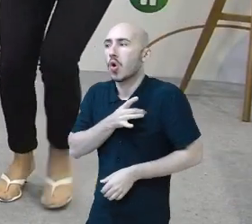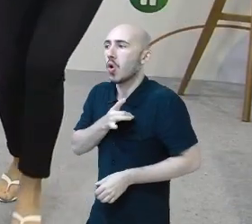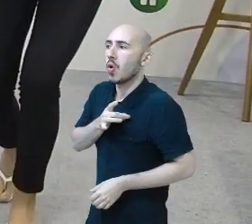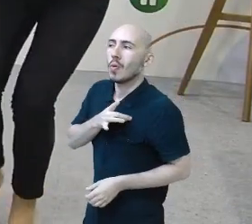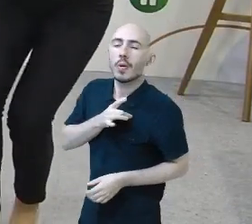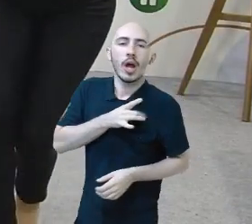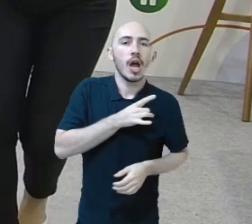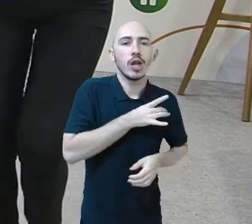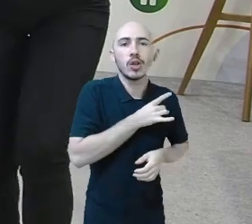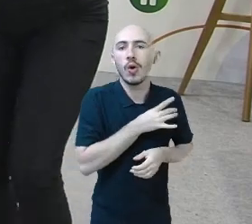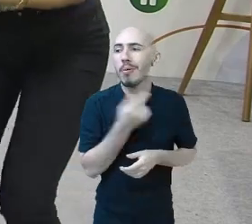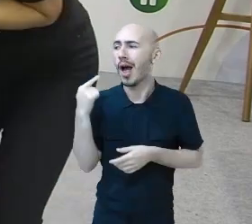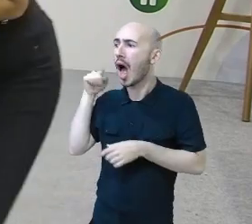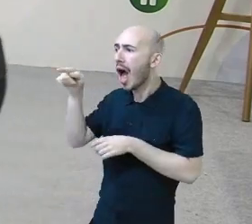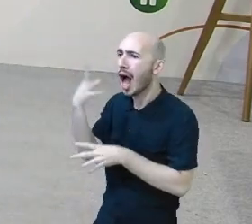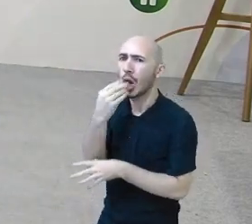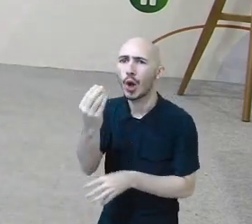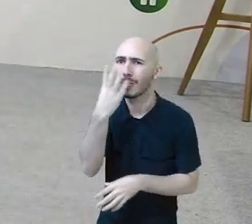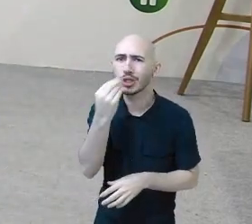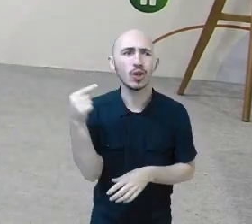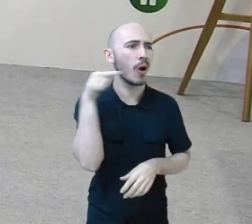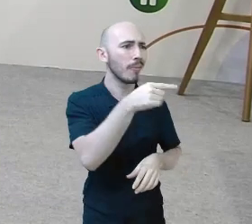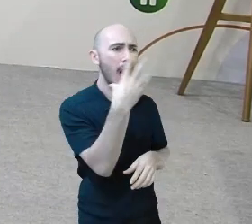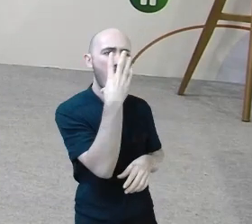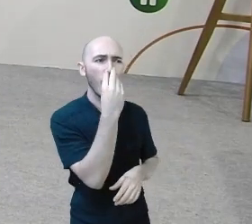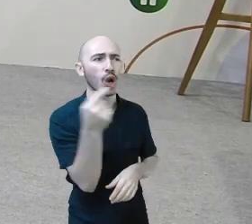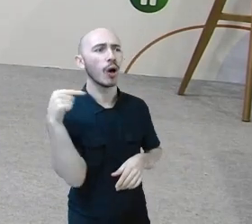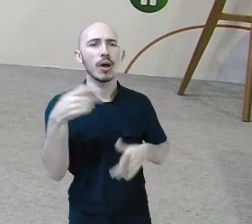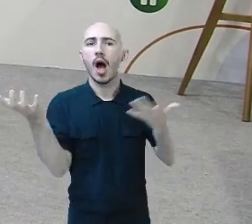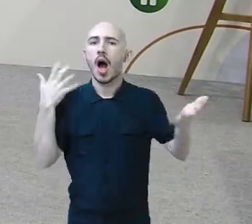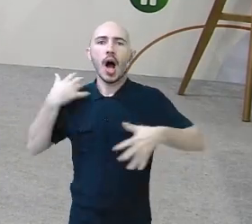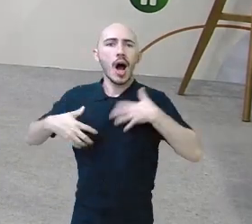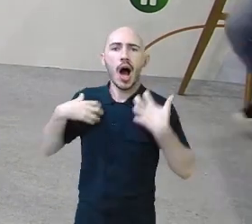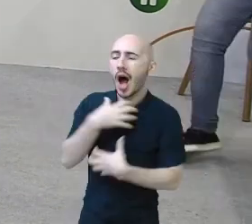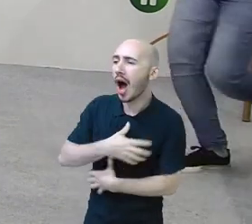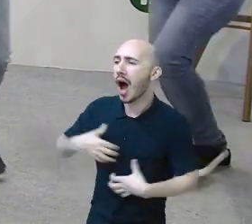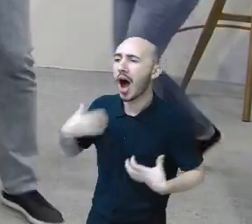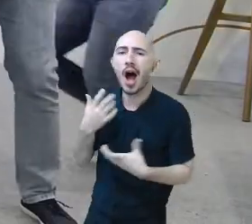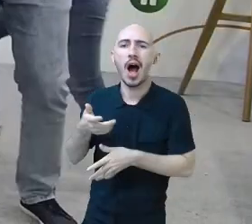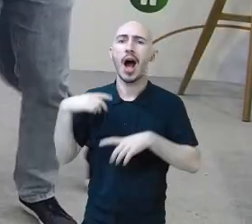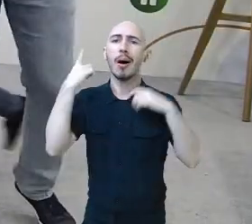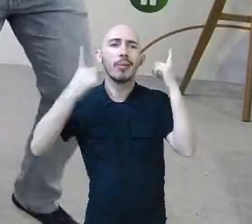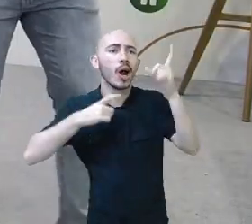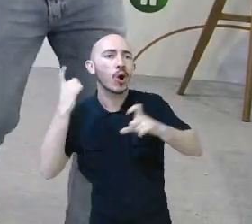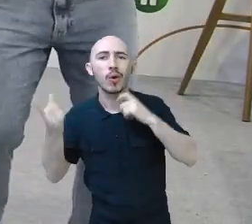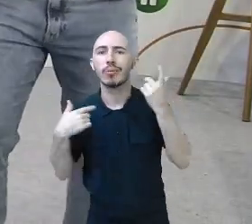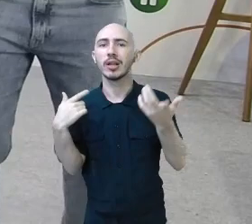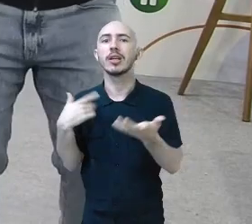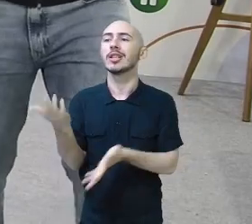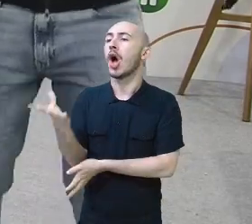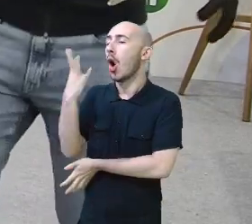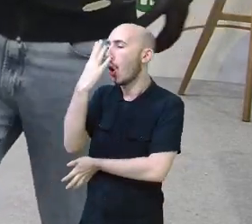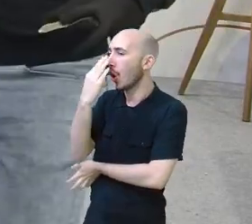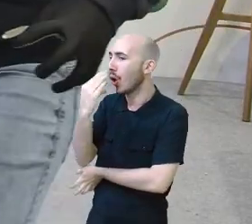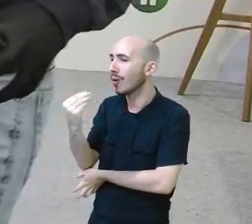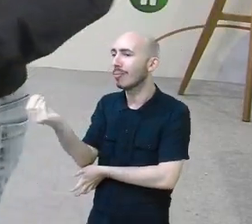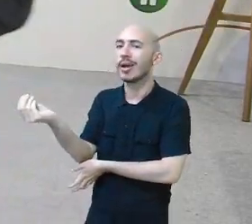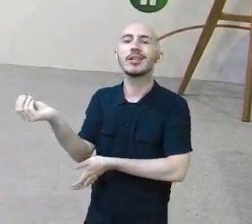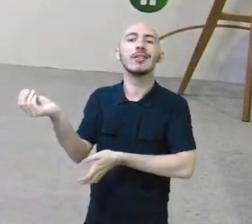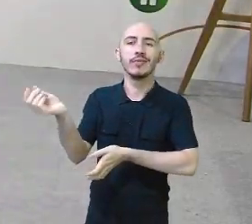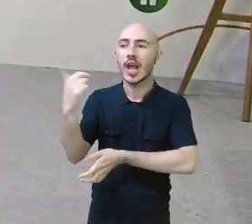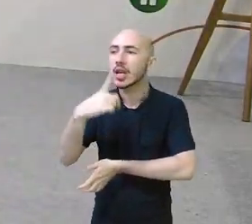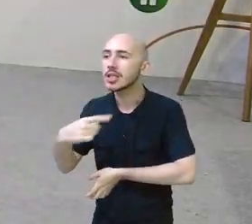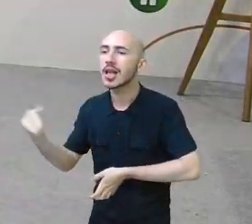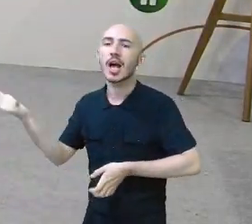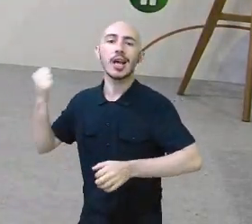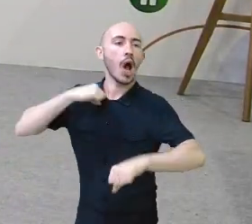é o lobisomem, ele é o lobisomem. E foi um desespero total. Aquele lobisomem teve que sair correndo